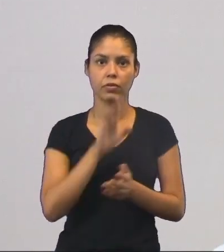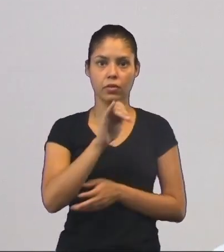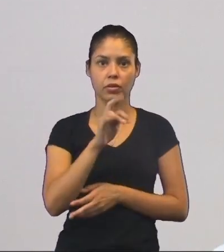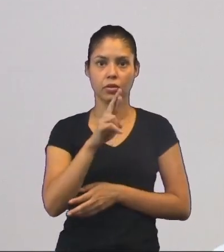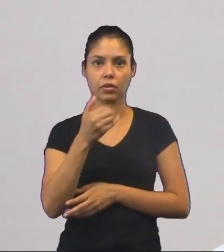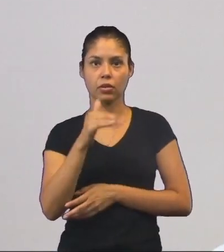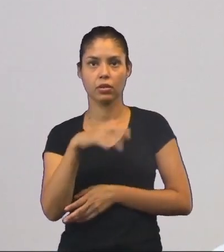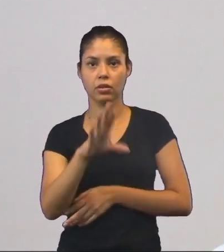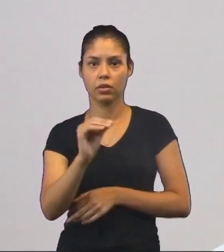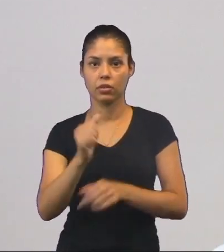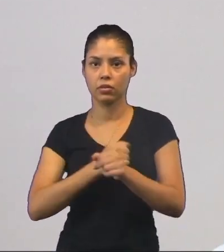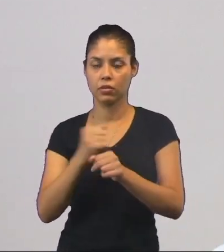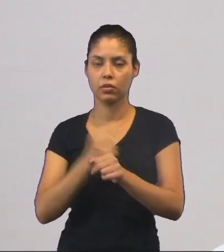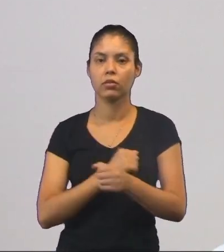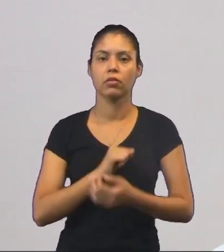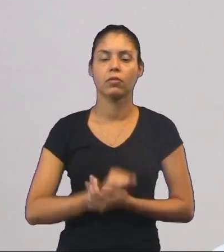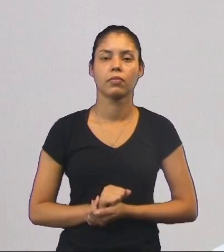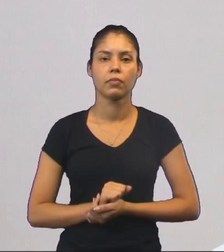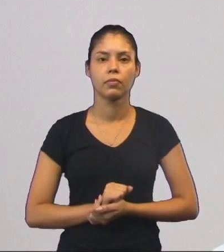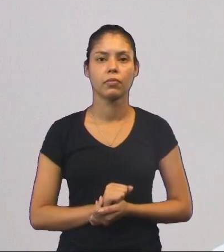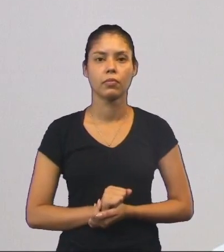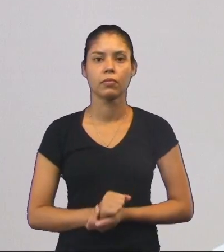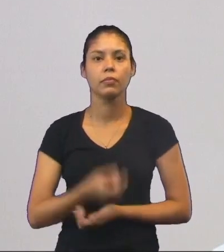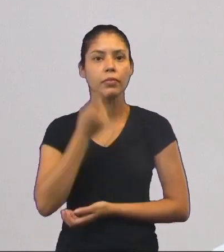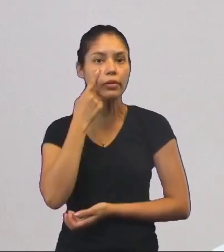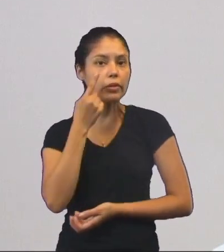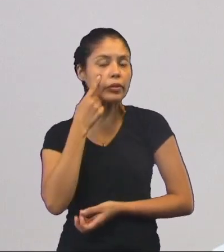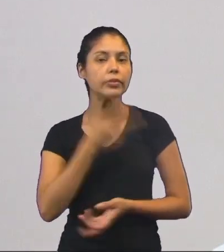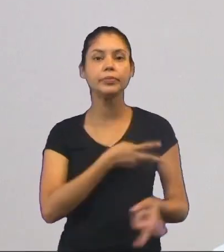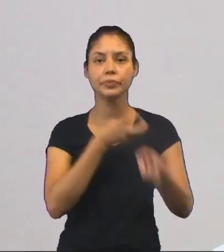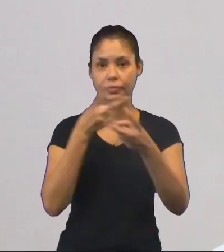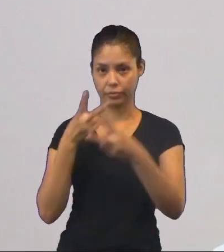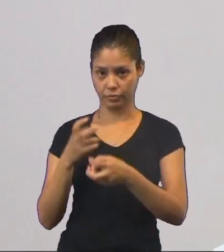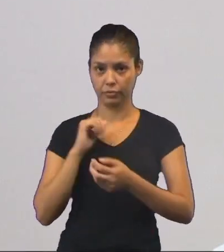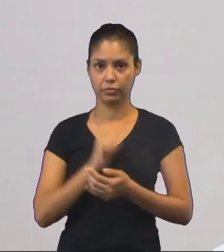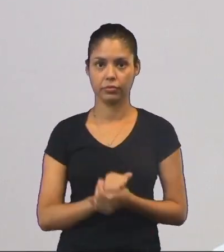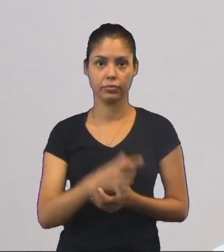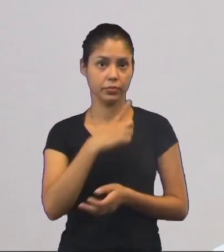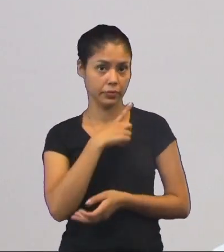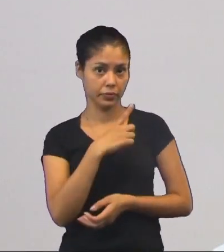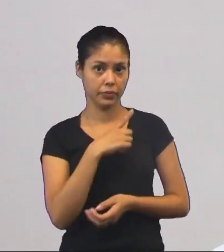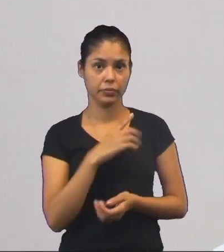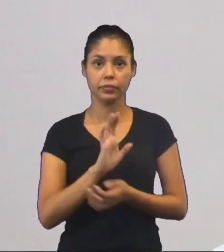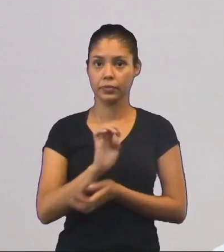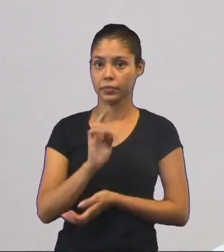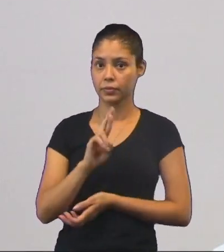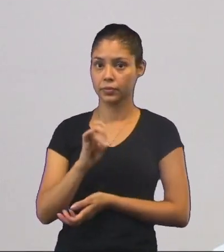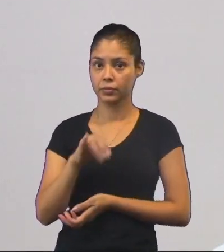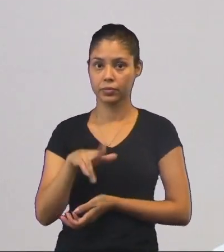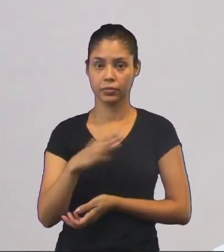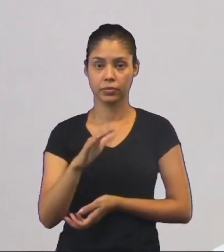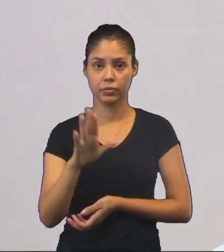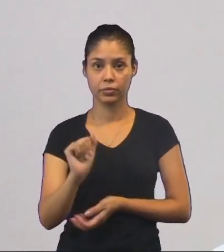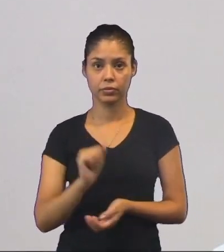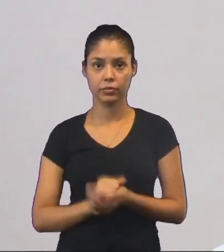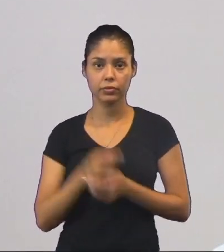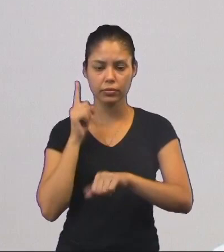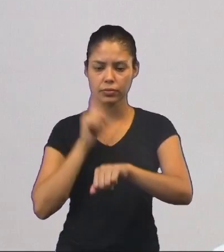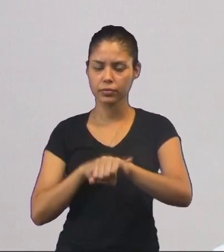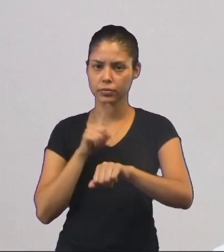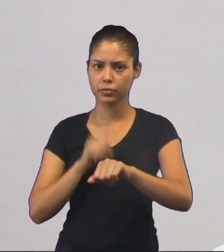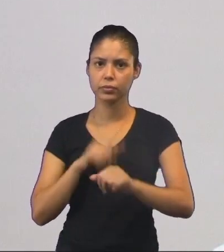estações do ano, o que eles iam fazendo? Eles iam percebendo que haviam estações, então eles sabiam o melhor